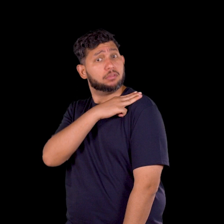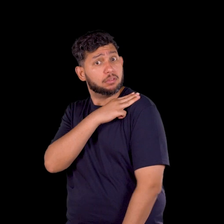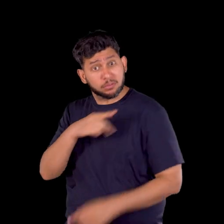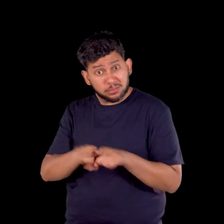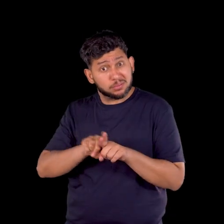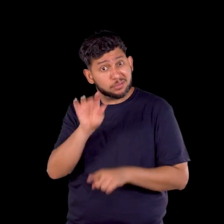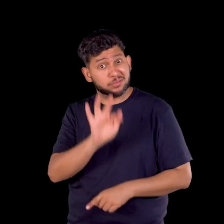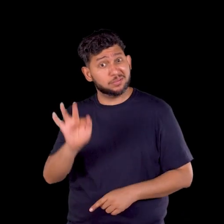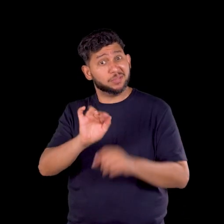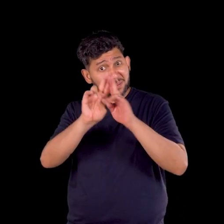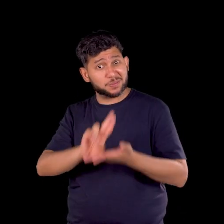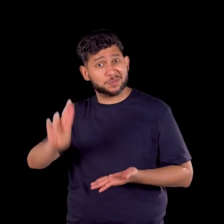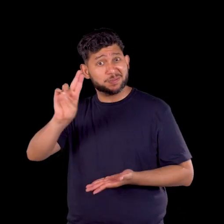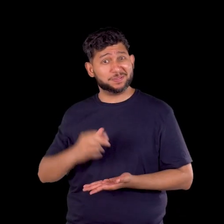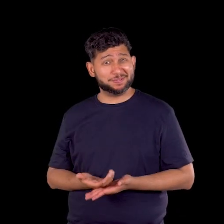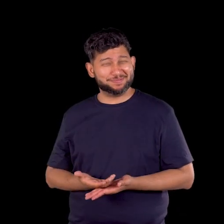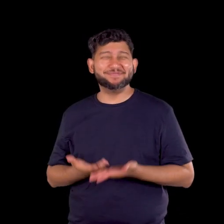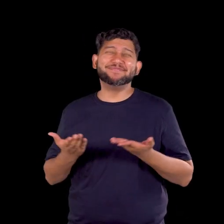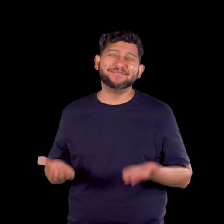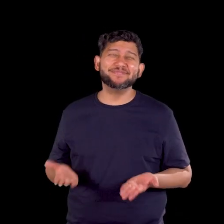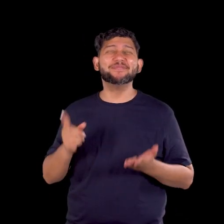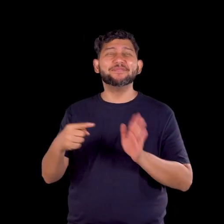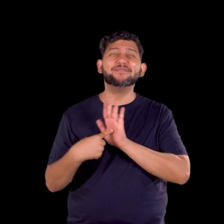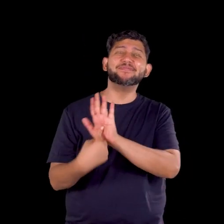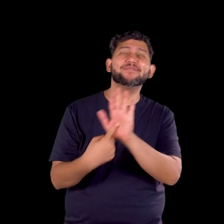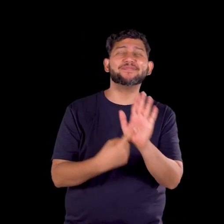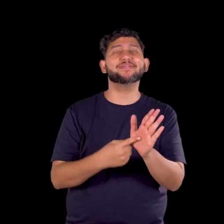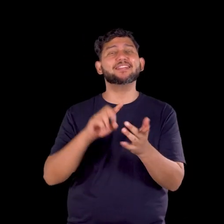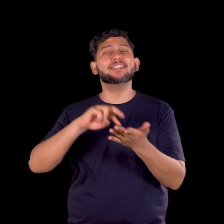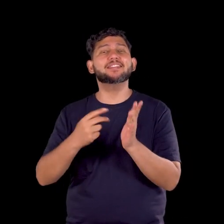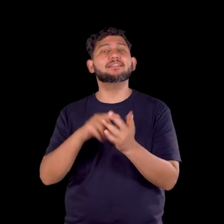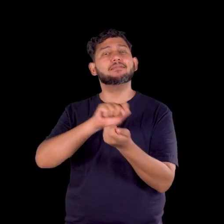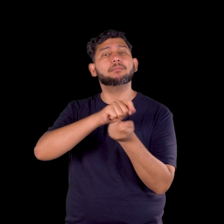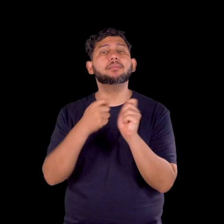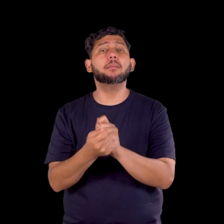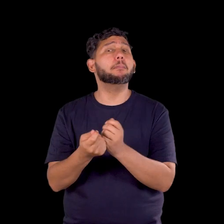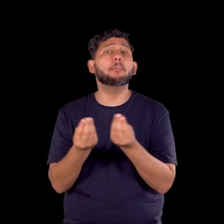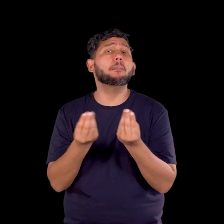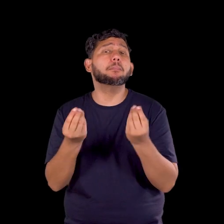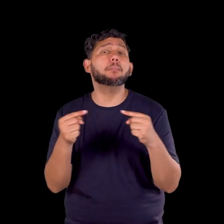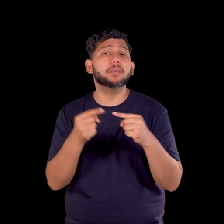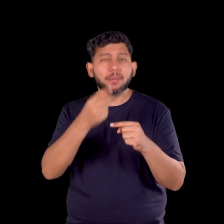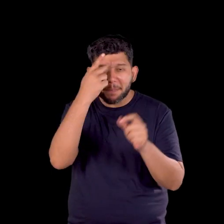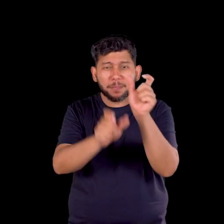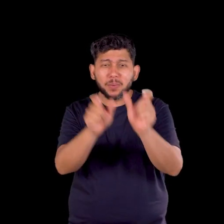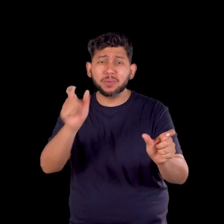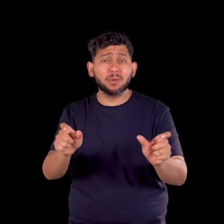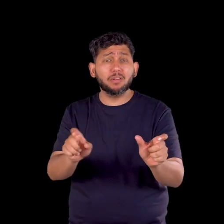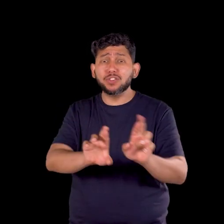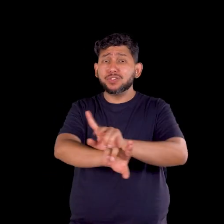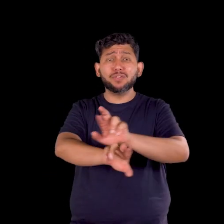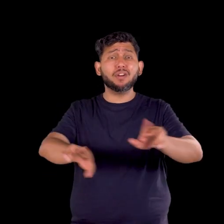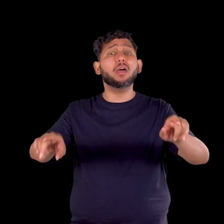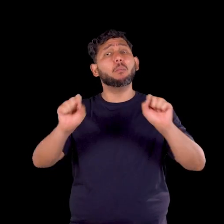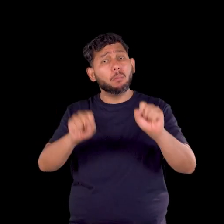universidades. Lúdica e cultural, essa apresentação é adaptada para conversar com diferentes tipos de público, alunos